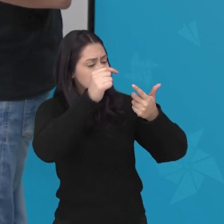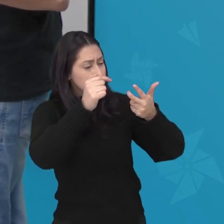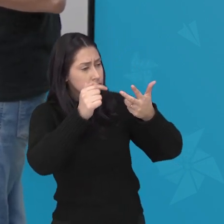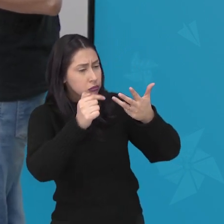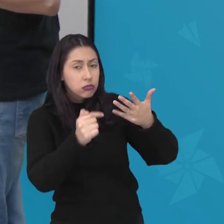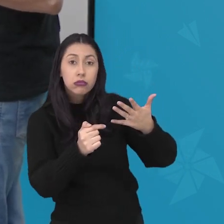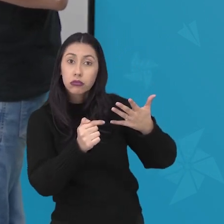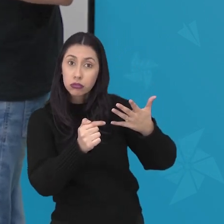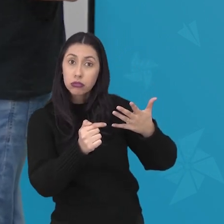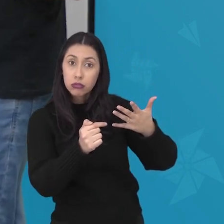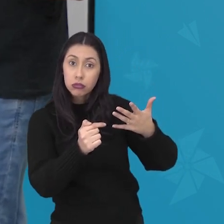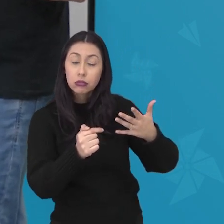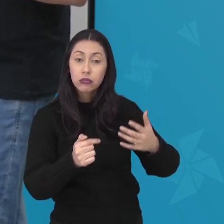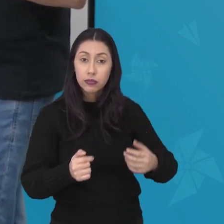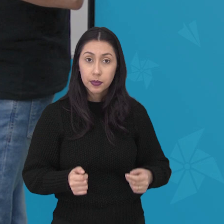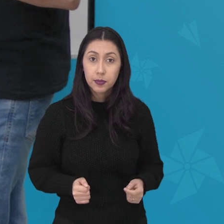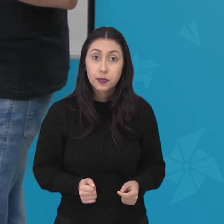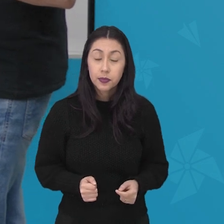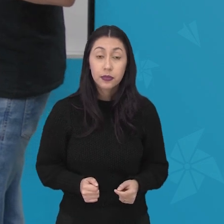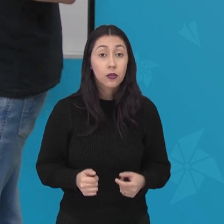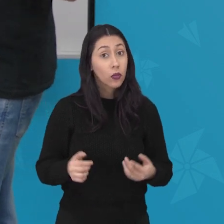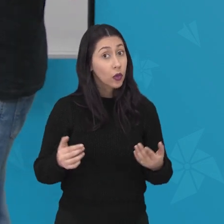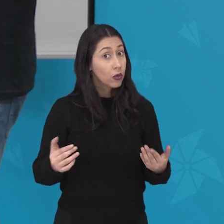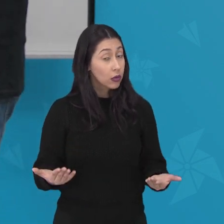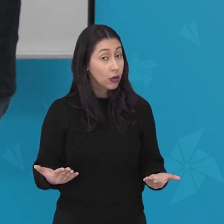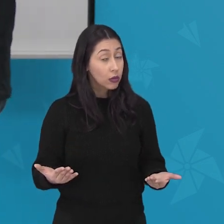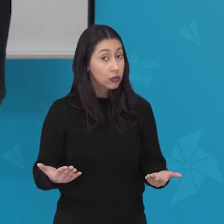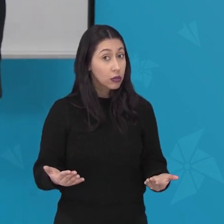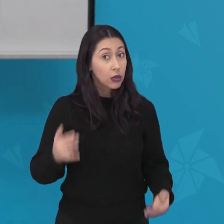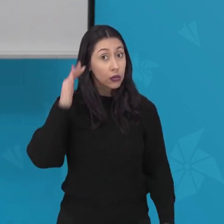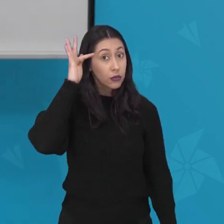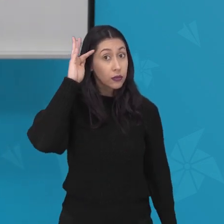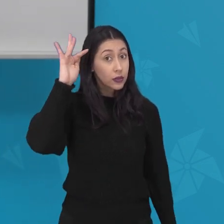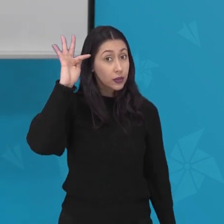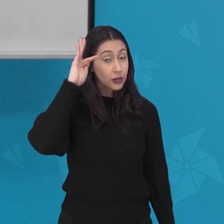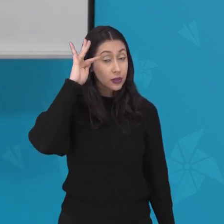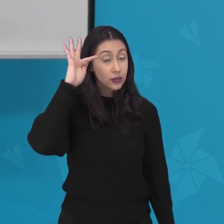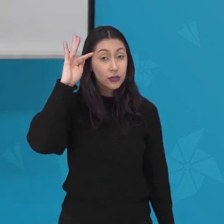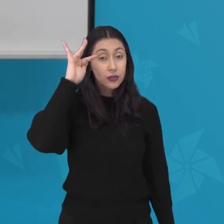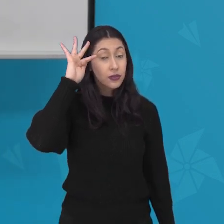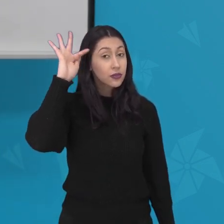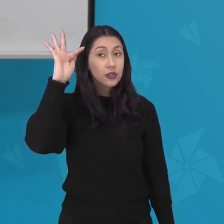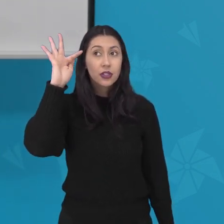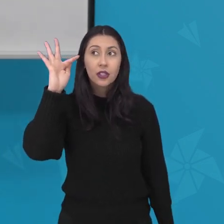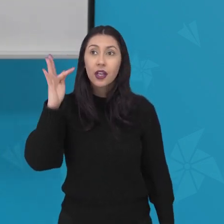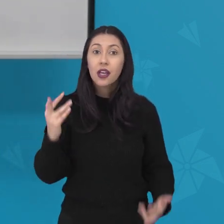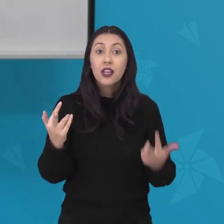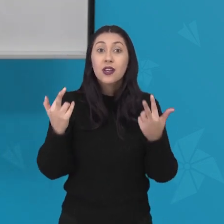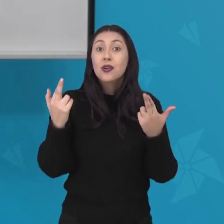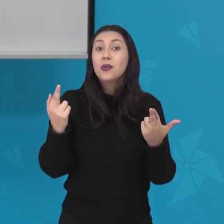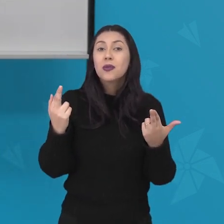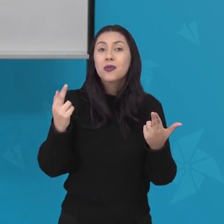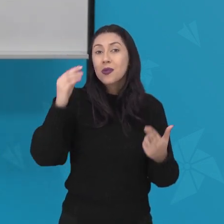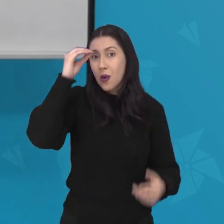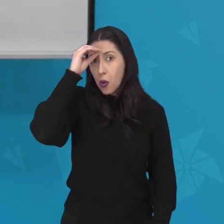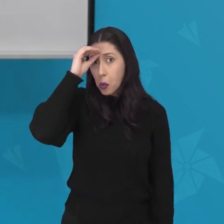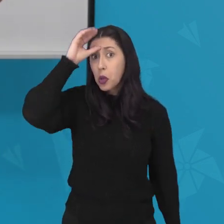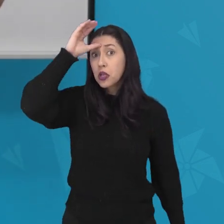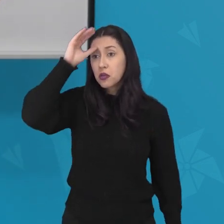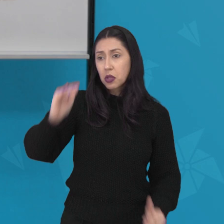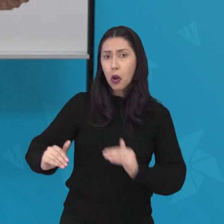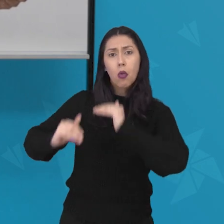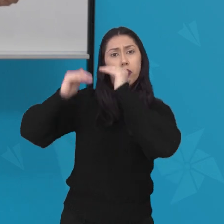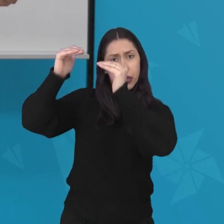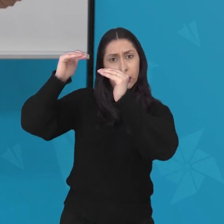outros saberes que nós temos aqui. Então é como se a filosofia fosse uma espécie de conhecimento